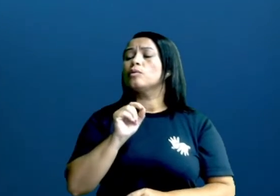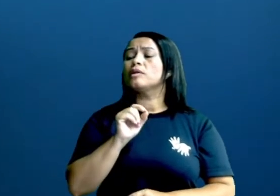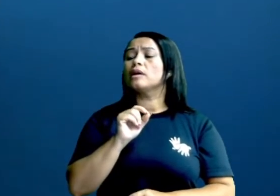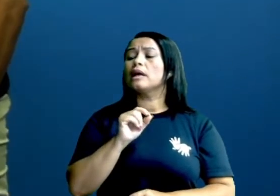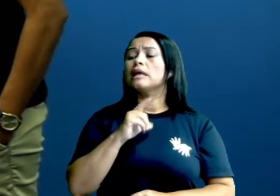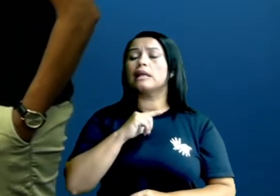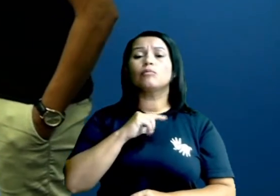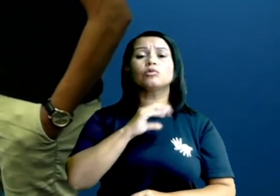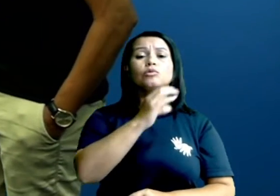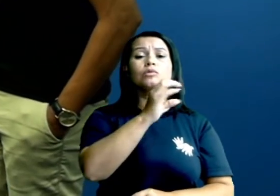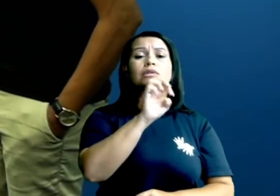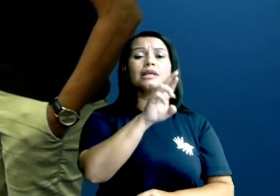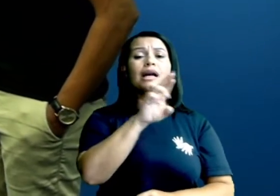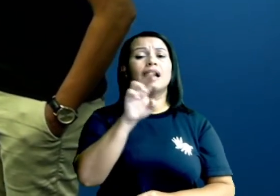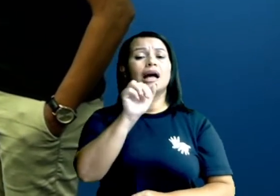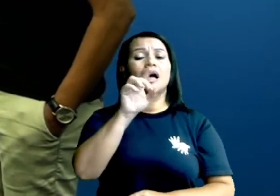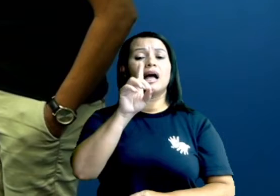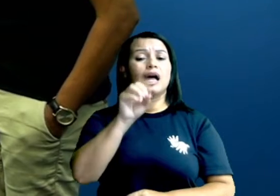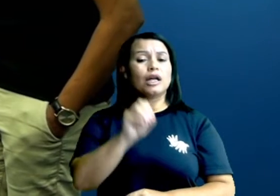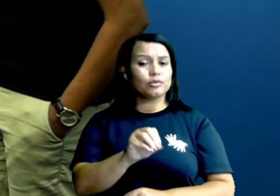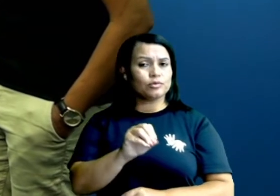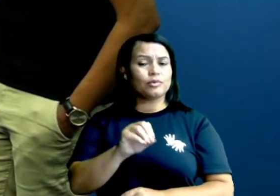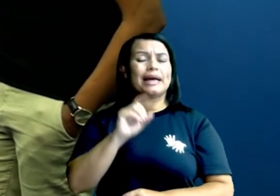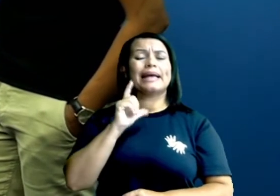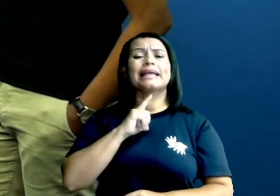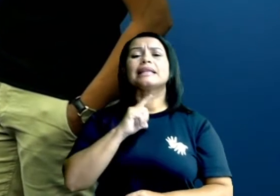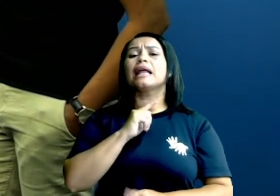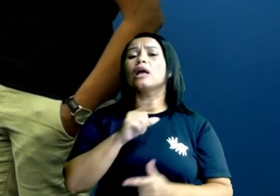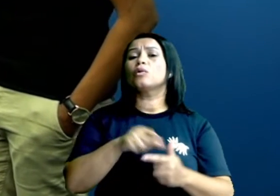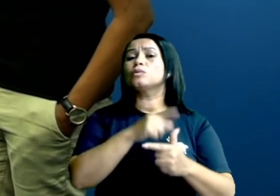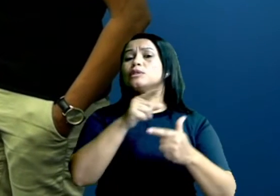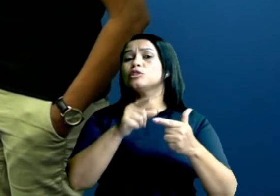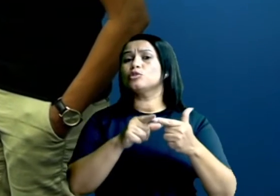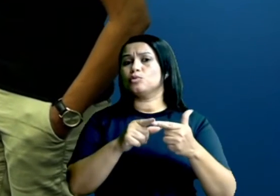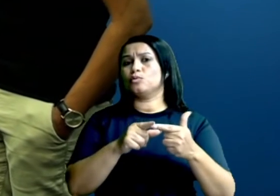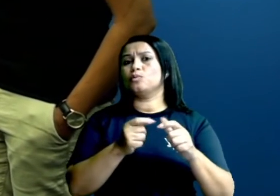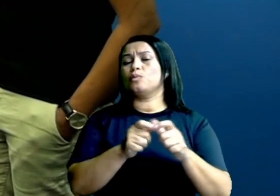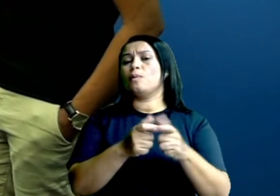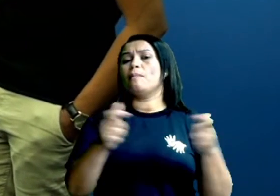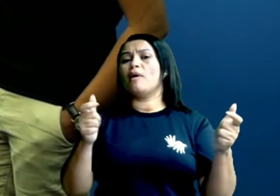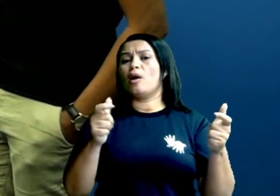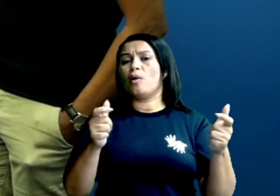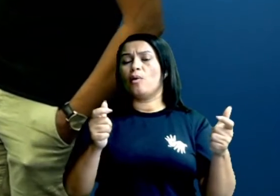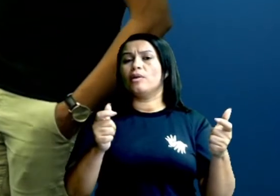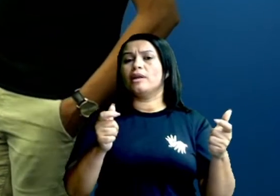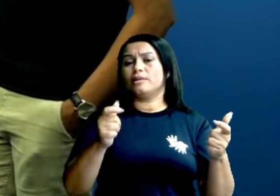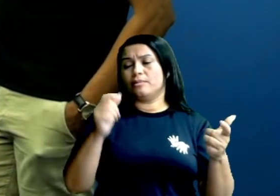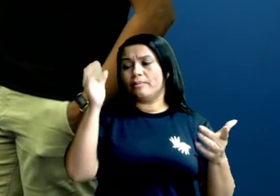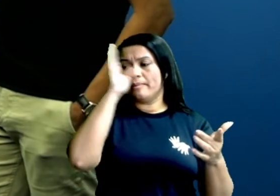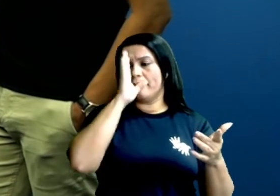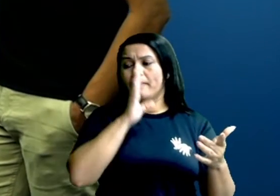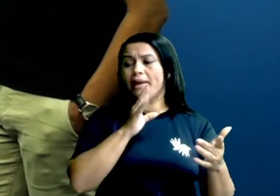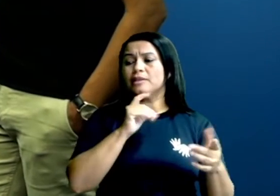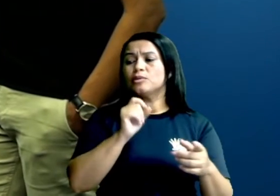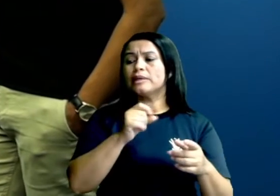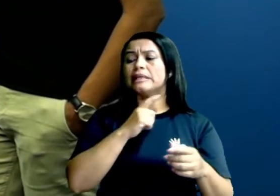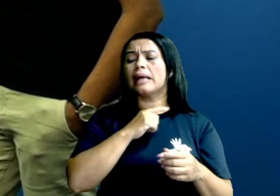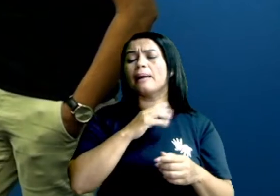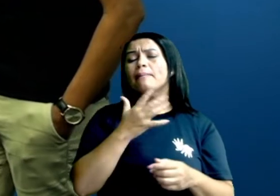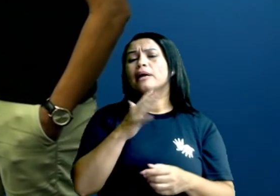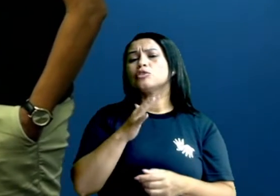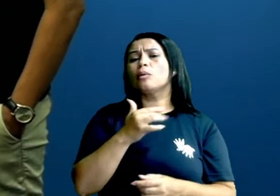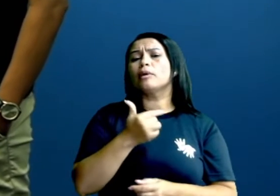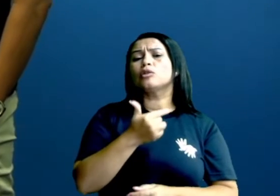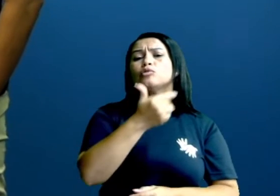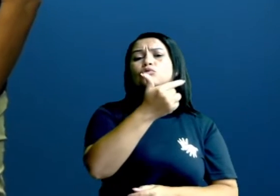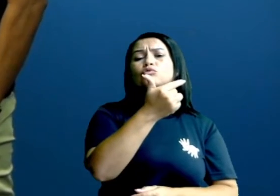gente tem um cerrado, que é, em termos de território, é o segundo maior, né, que ocupa o território brasileiro, tá? Ocupando aí uma área de cerca de